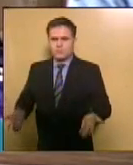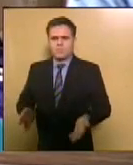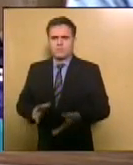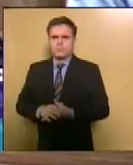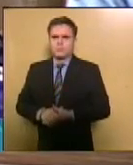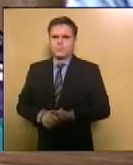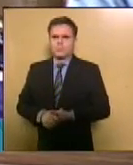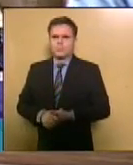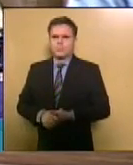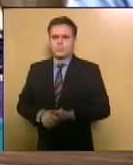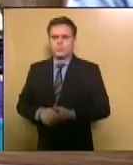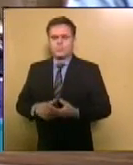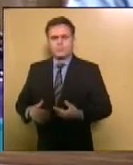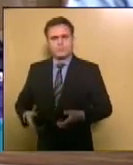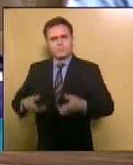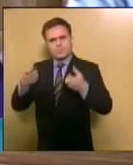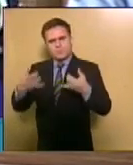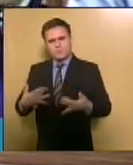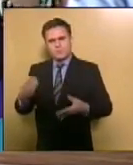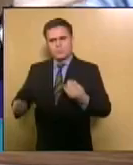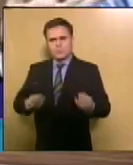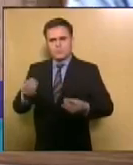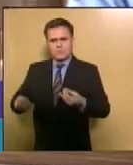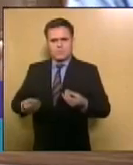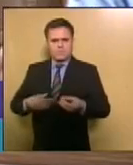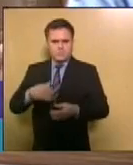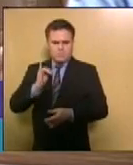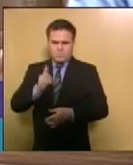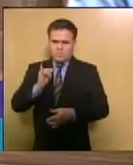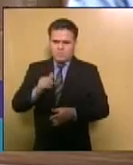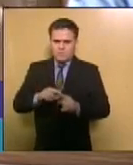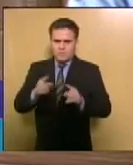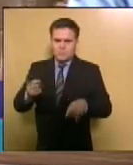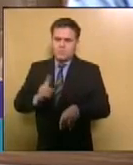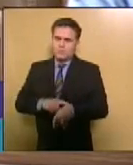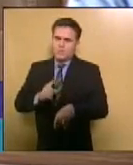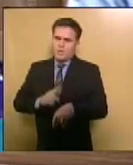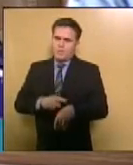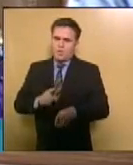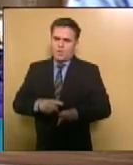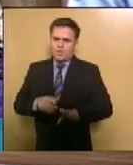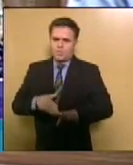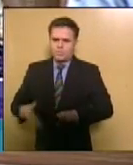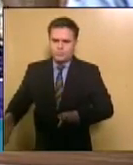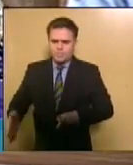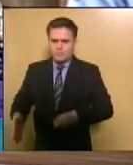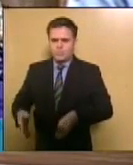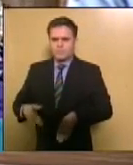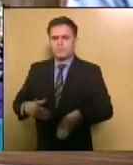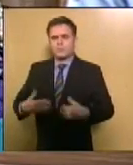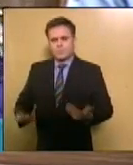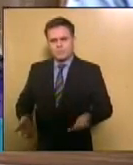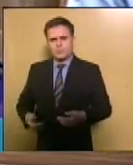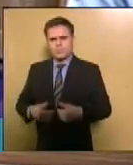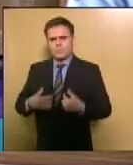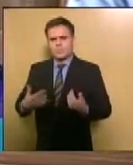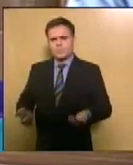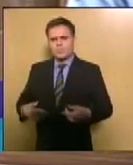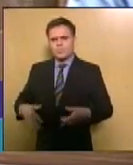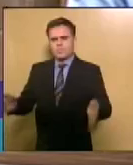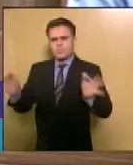eh e dizer aqui eu tinha muita coisa para falar mas eu sei que o tempo é curto então eu vou correr vou falar rápido certo eu fiquei